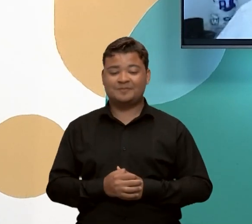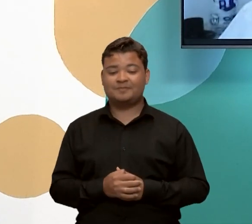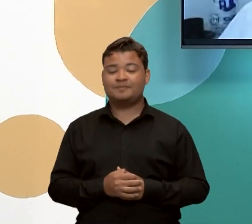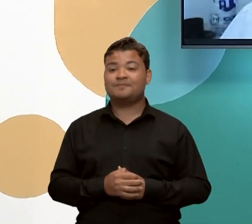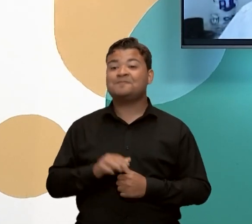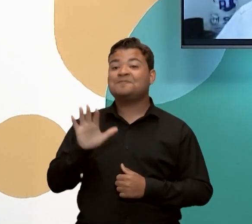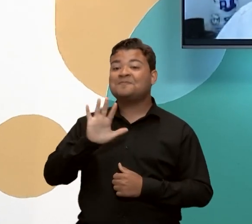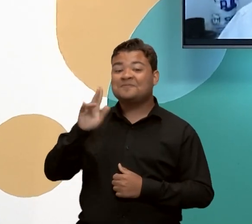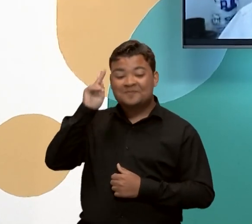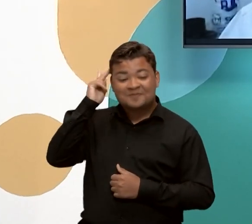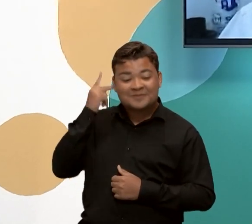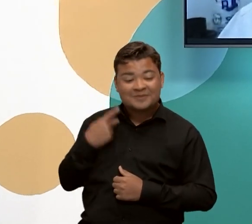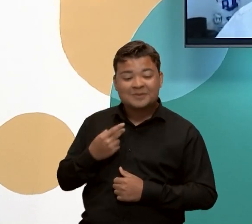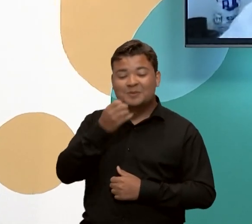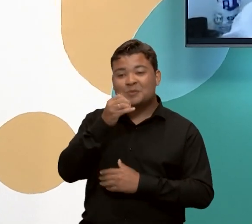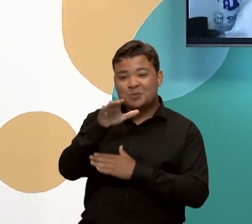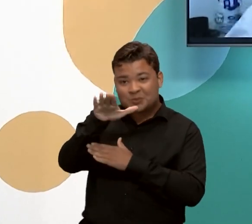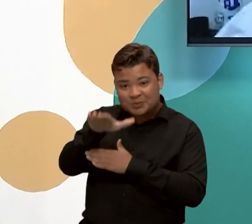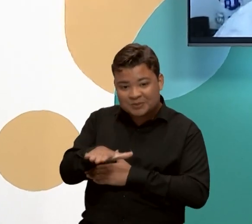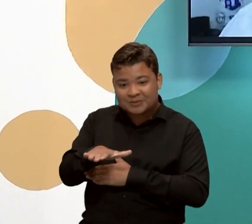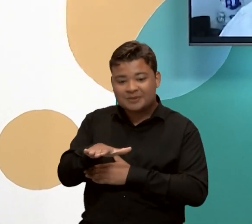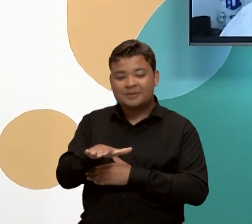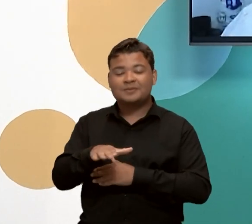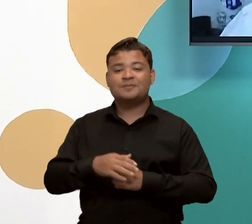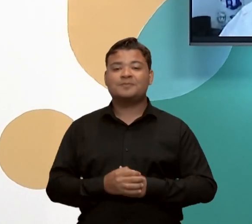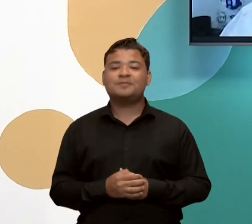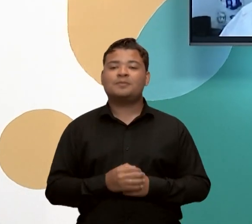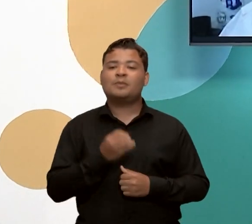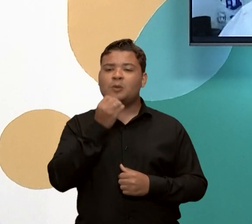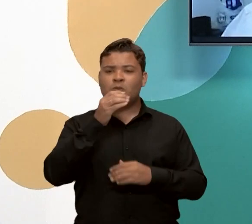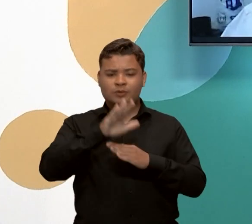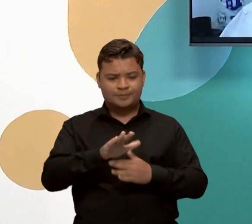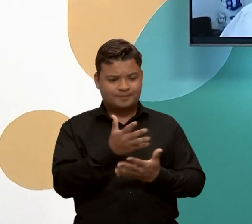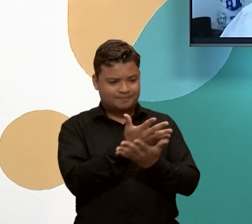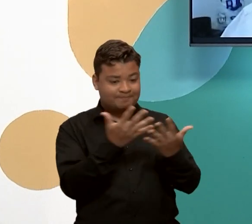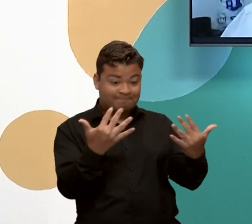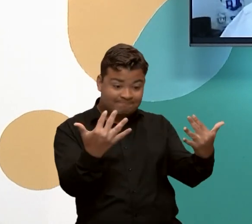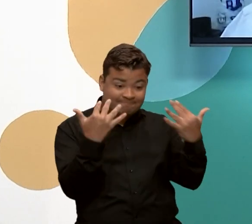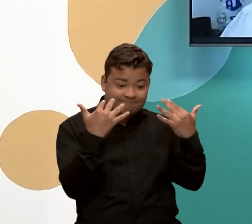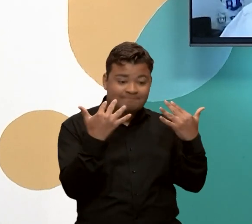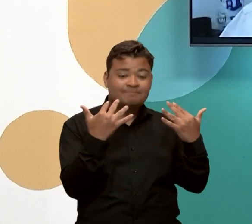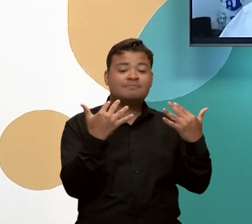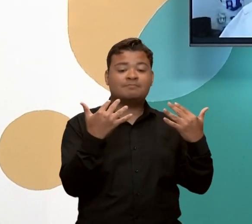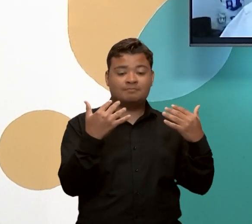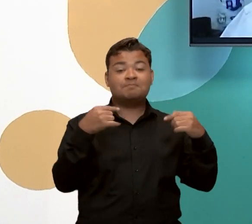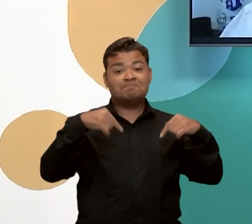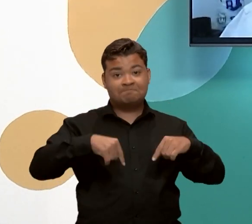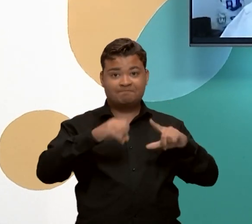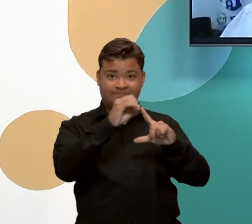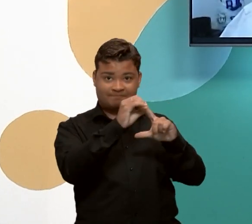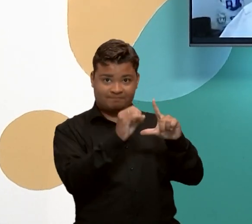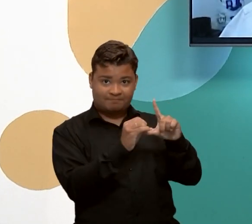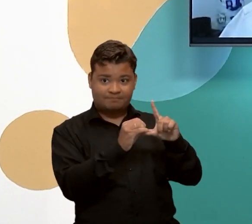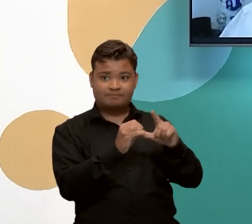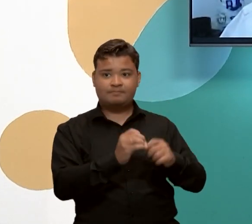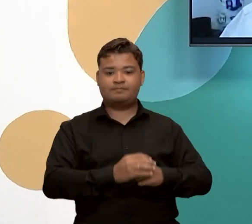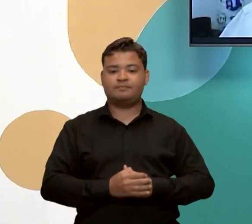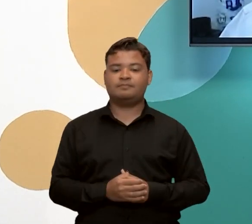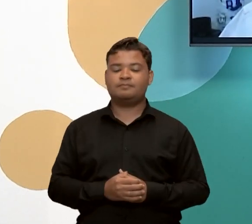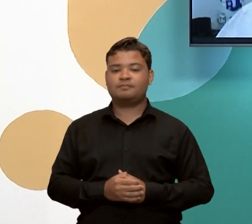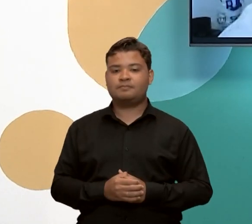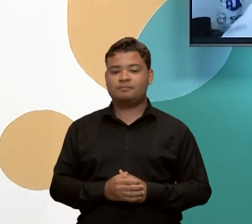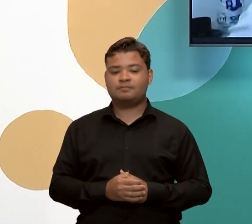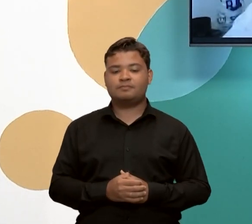Oi, Camila, boa tarde. Boa tarde aos telespectadores da TV UFG.